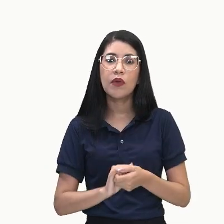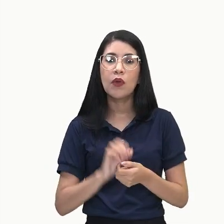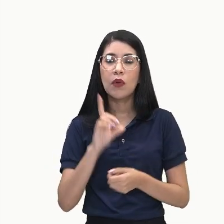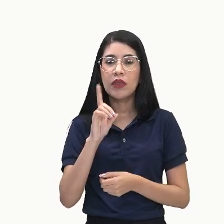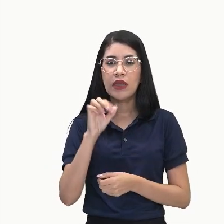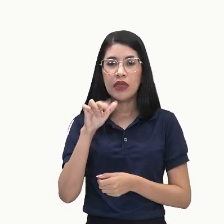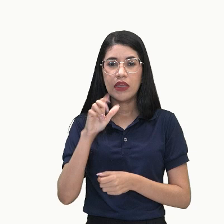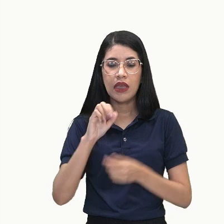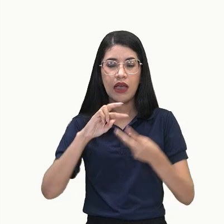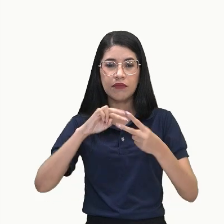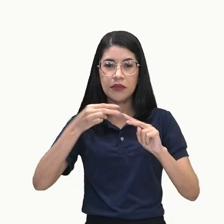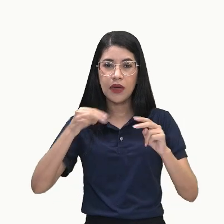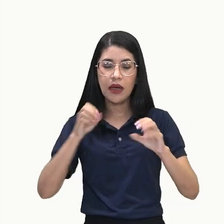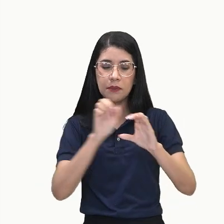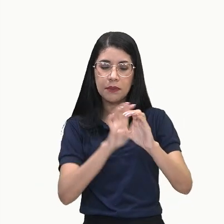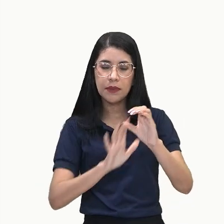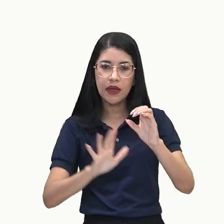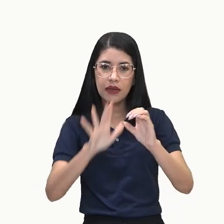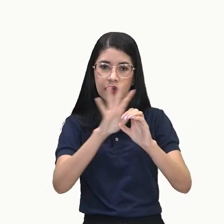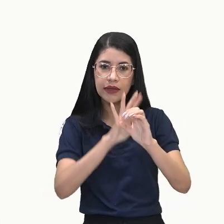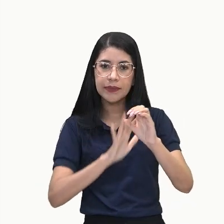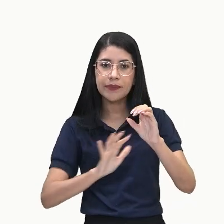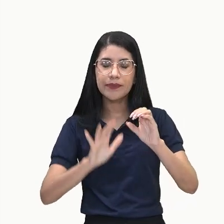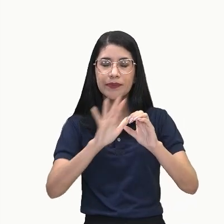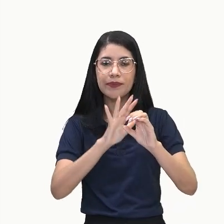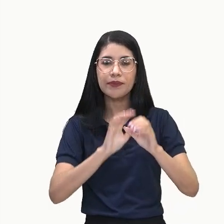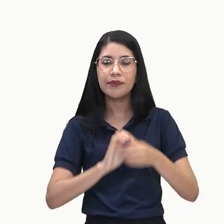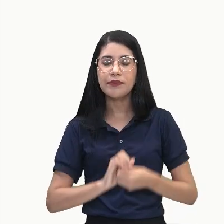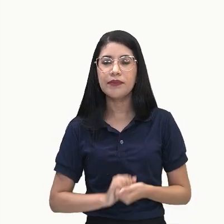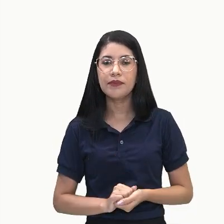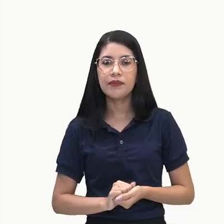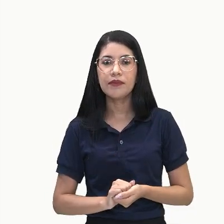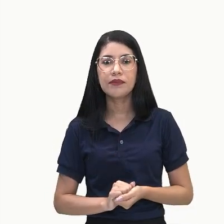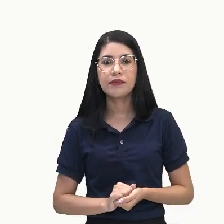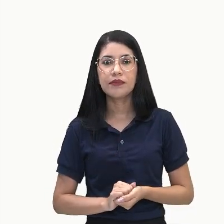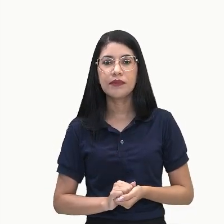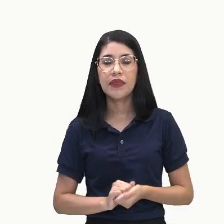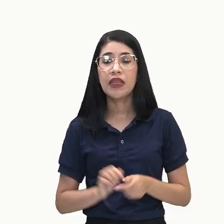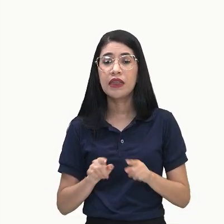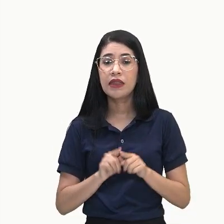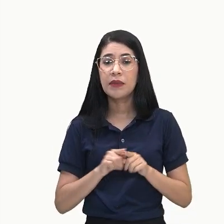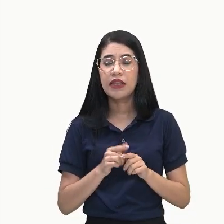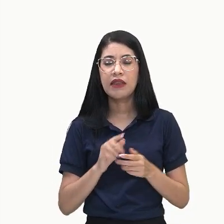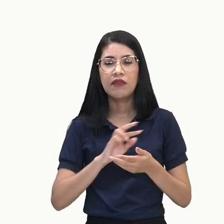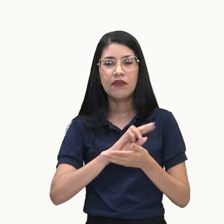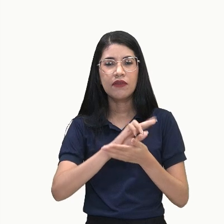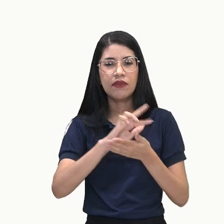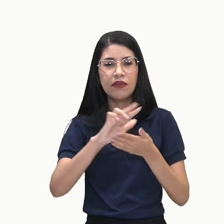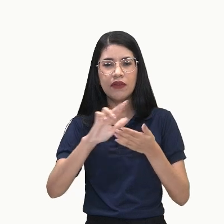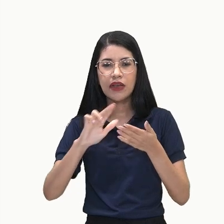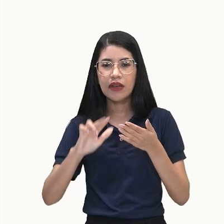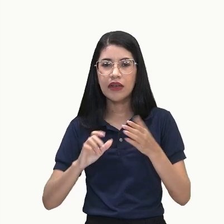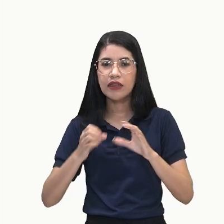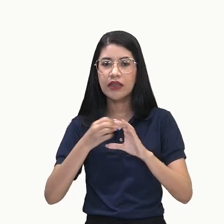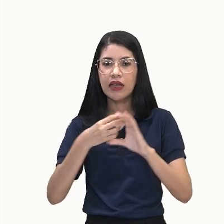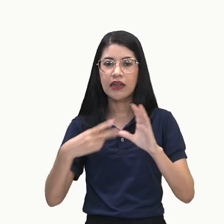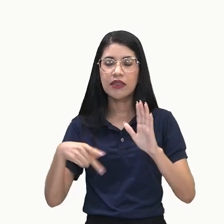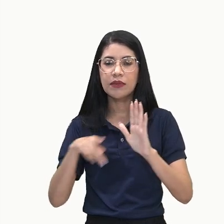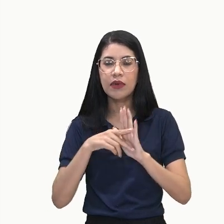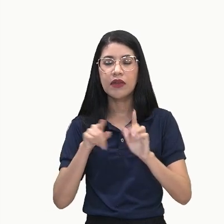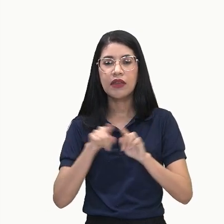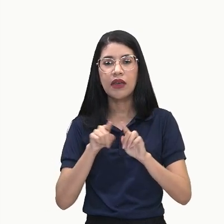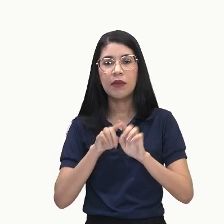DNA disperso no citoplasma, tá? Além de várias outras características também